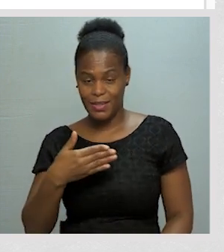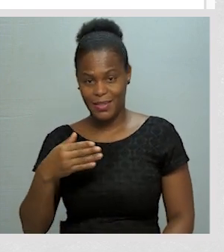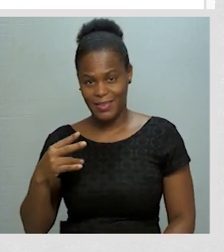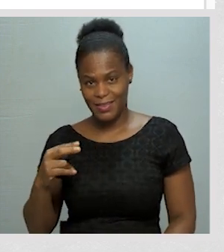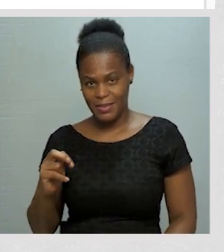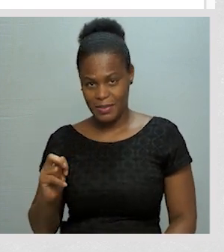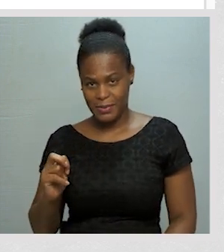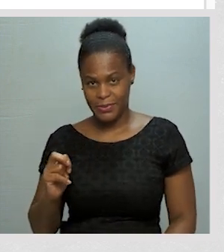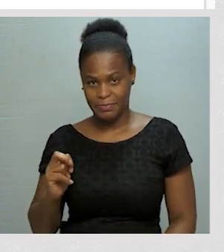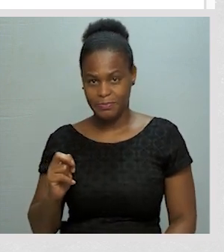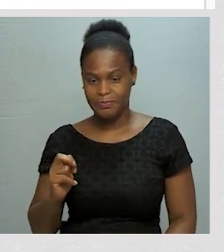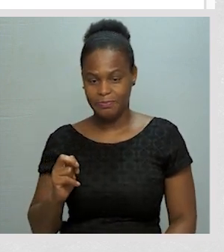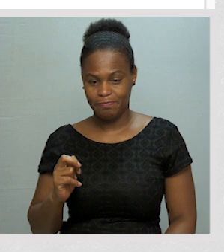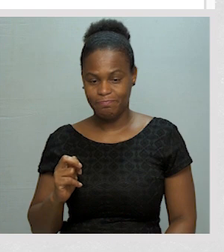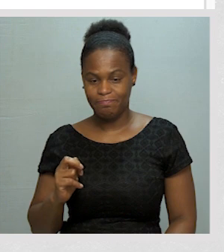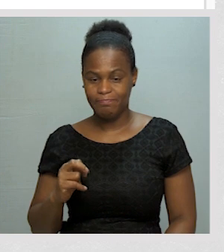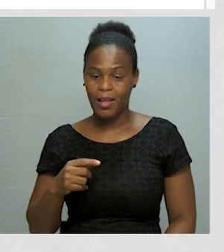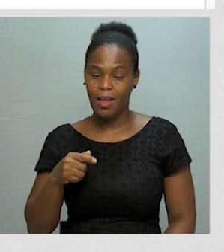Então, como é que fica?